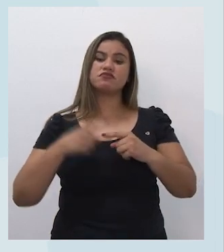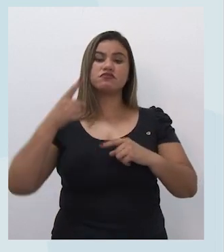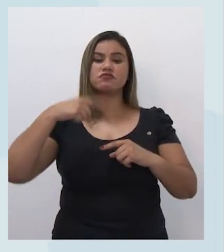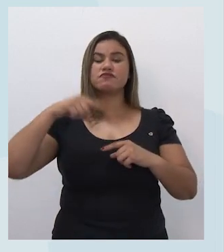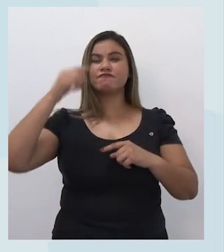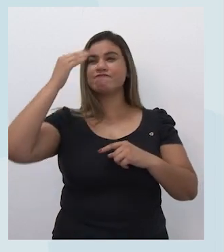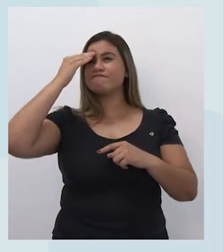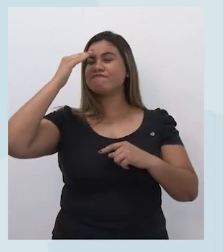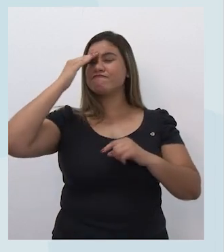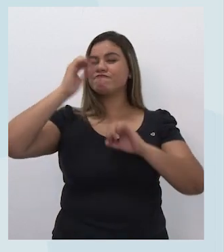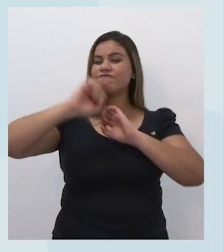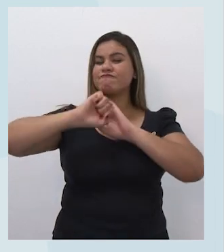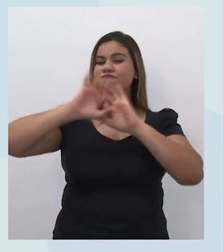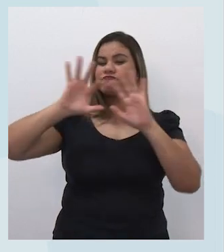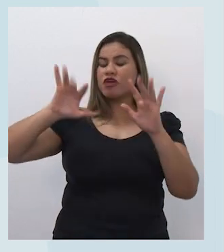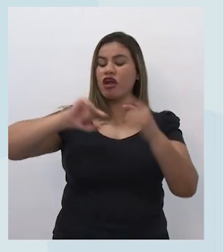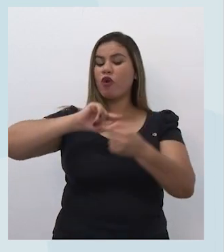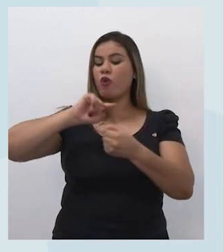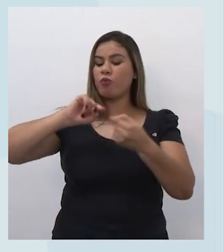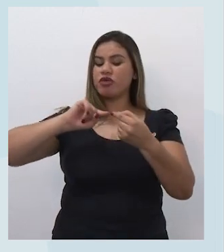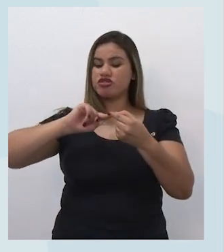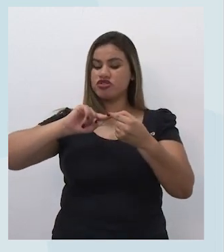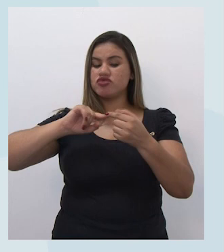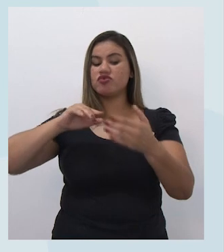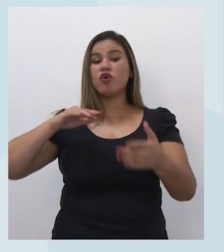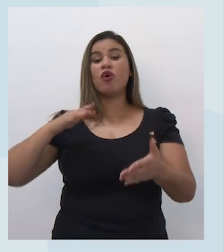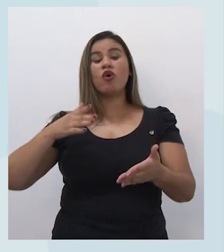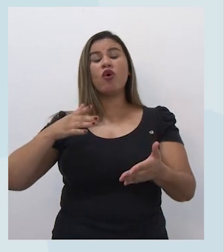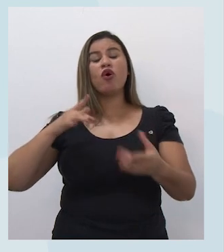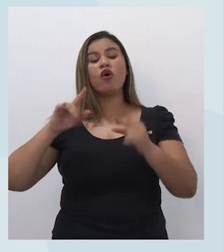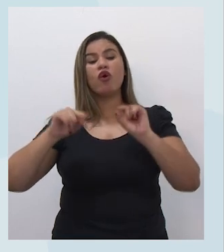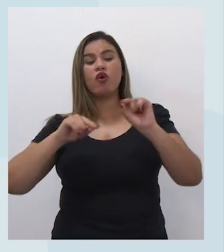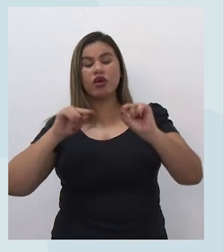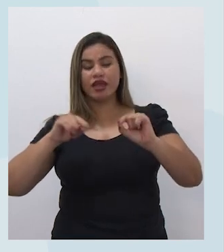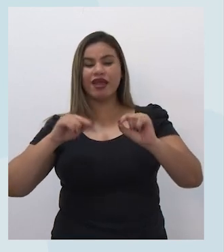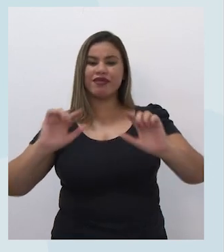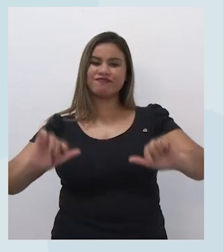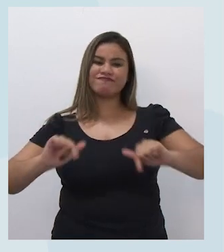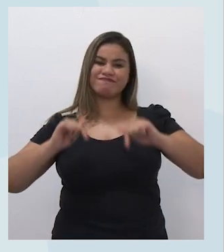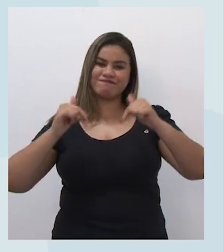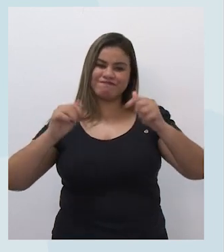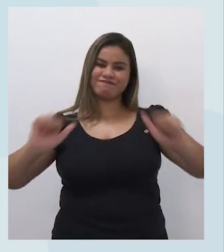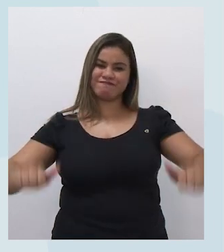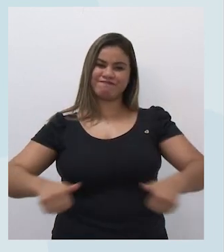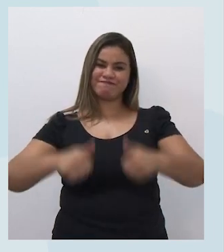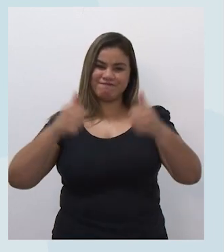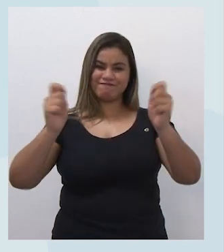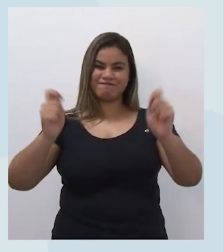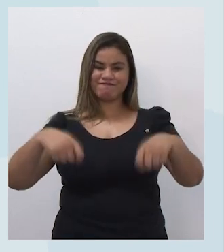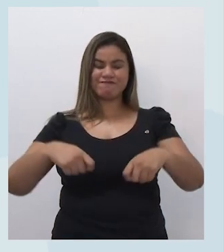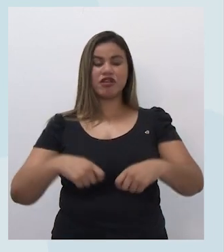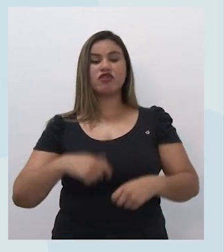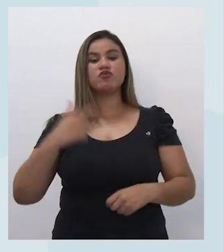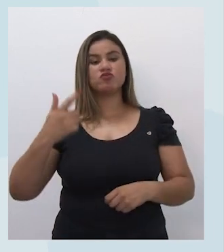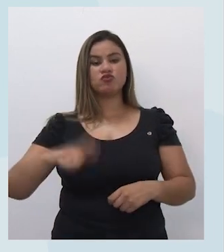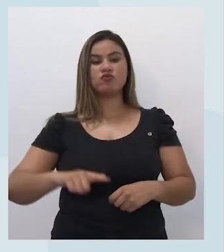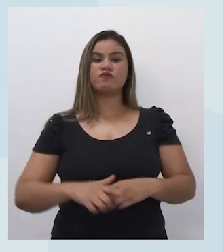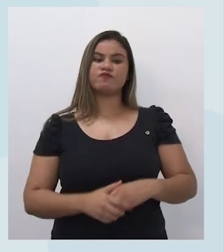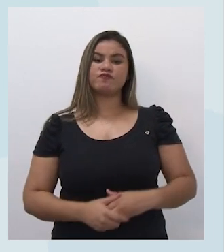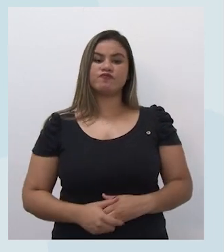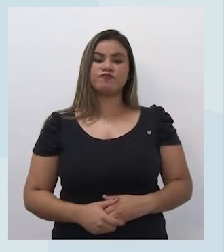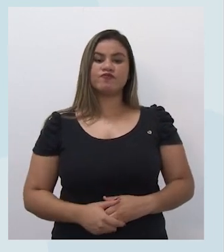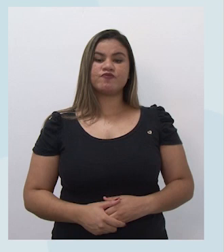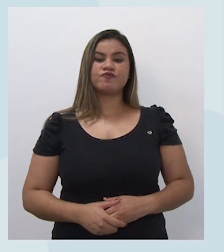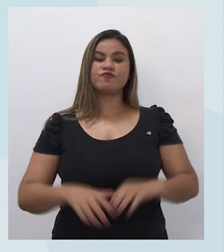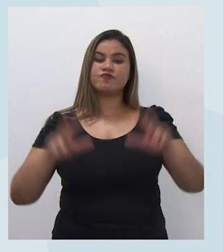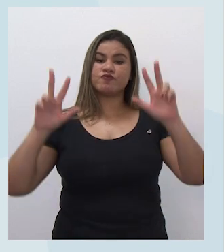o que se está trabalhando e onde se quer chegar, o engajamento será muito mais proveitoso. O próximo slide, nós